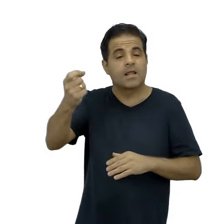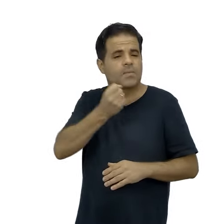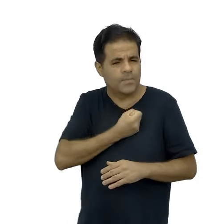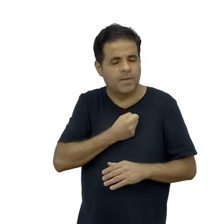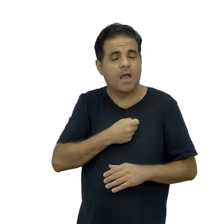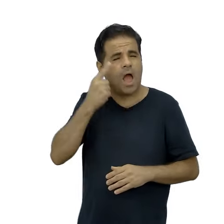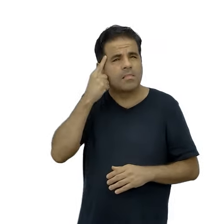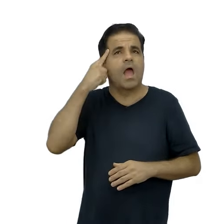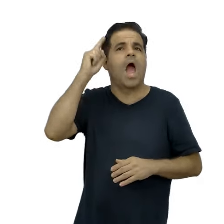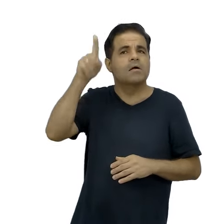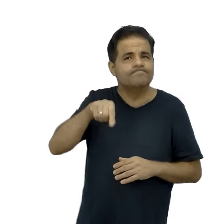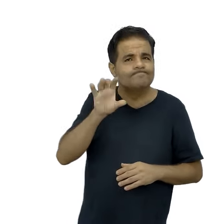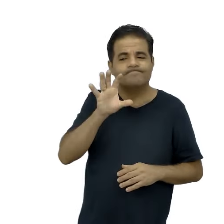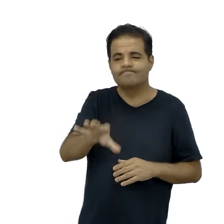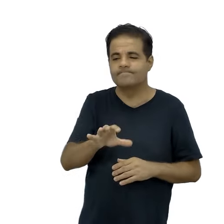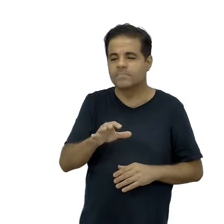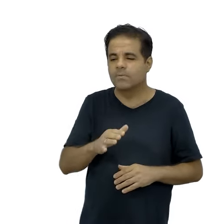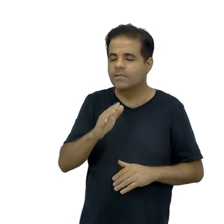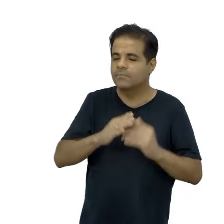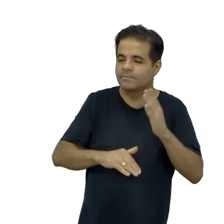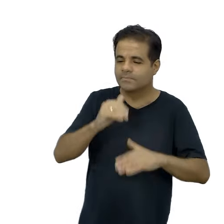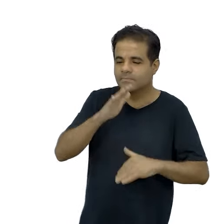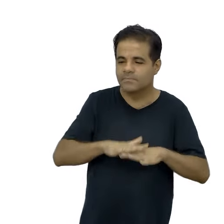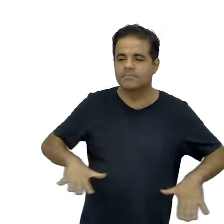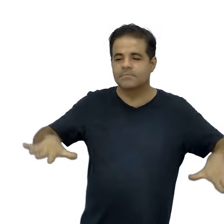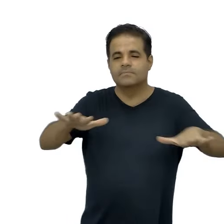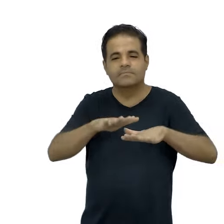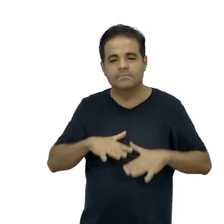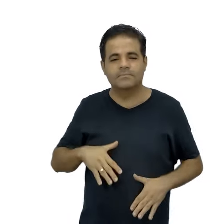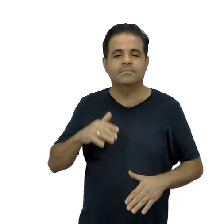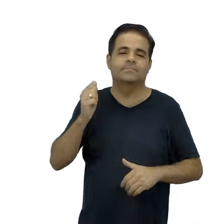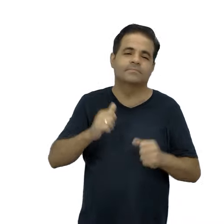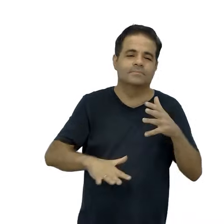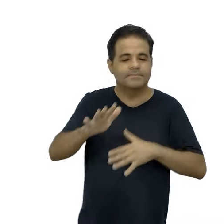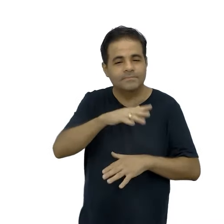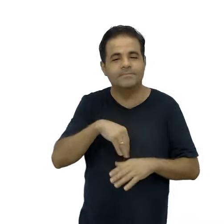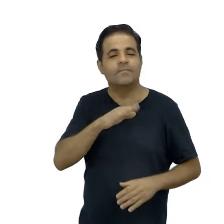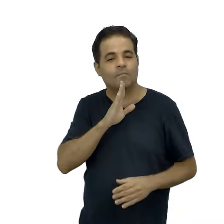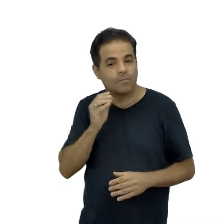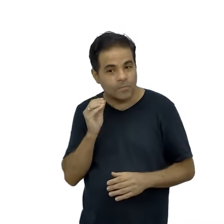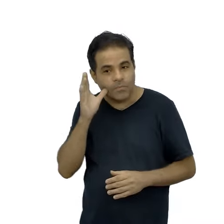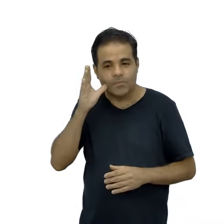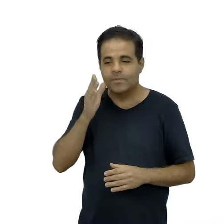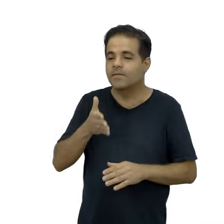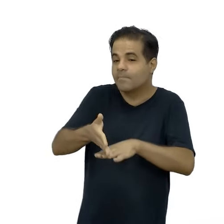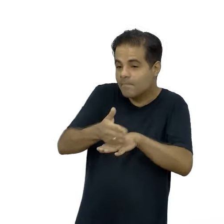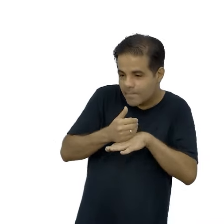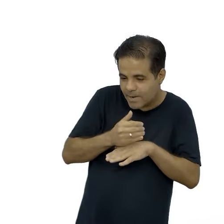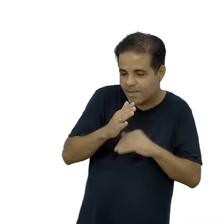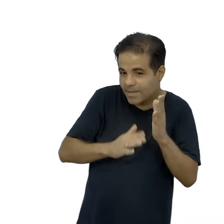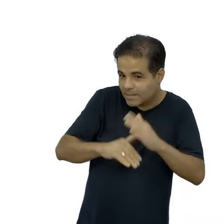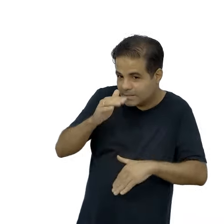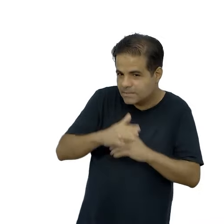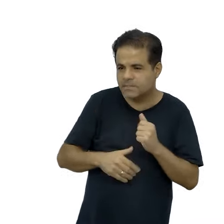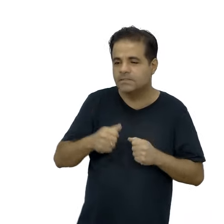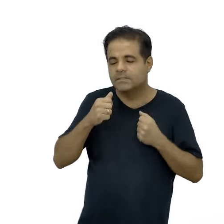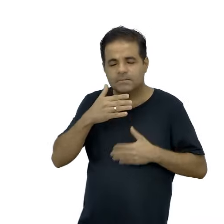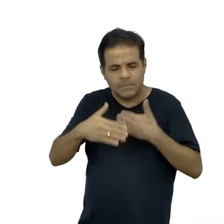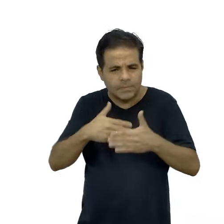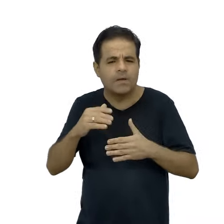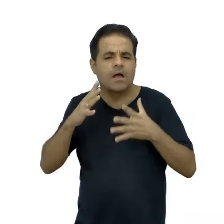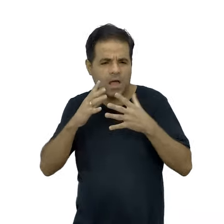trazendo na ideia de retomar, né, de valorizar esses conhecimentos prévios que esses estudantes já